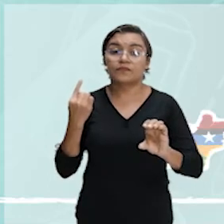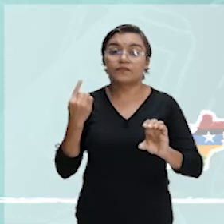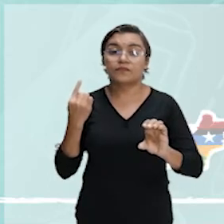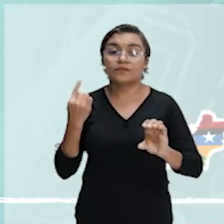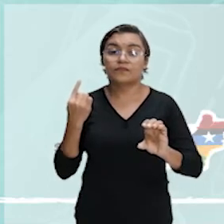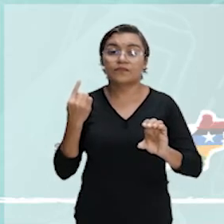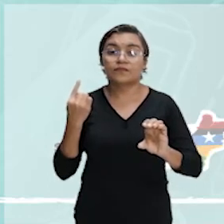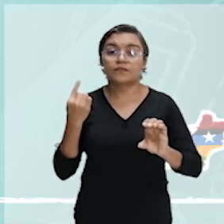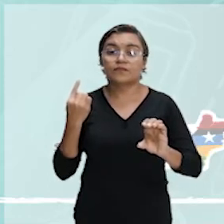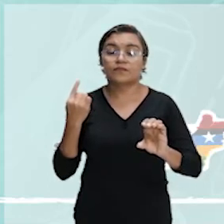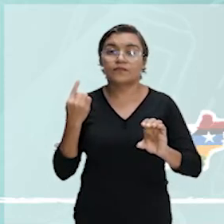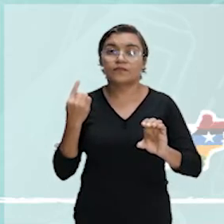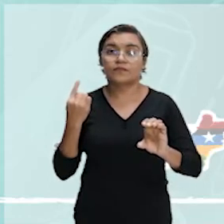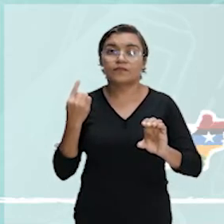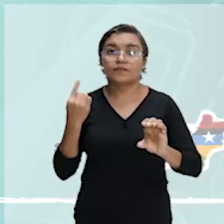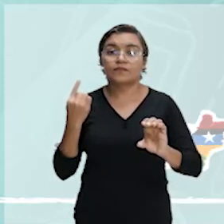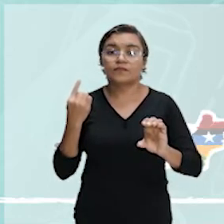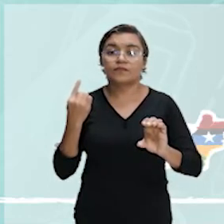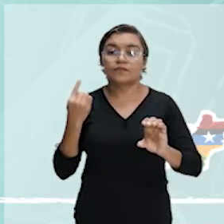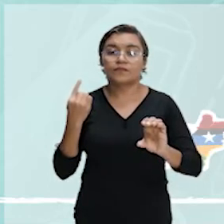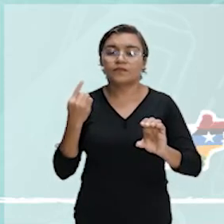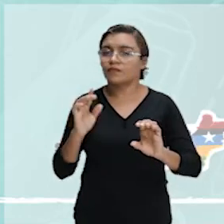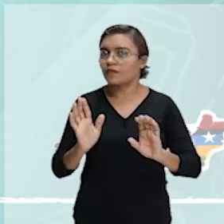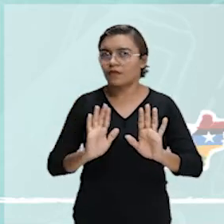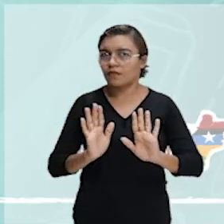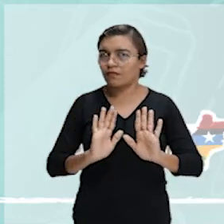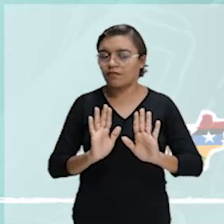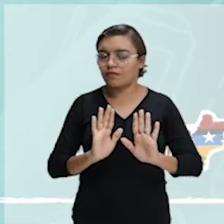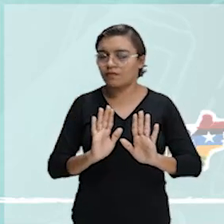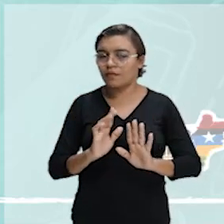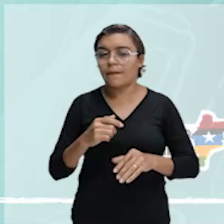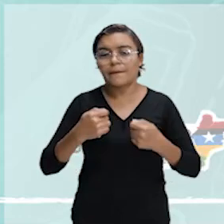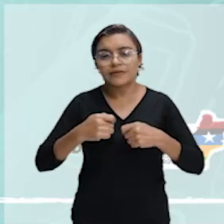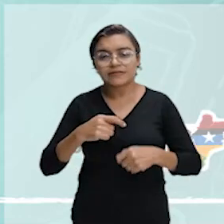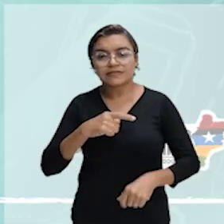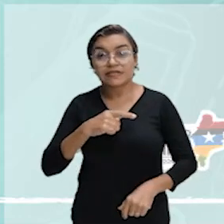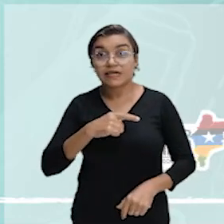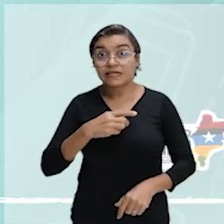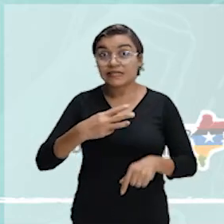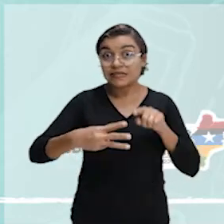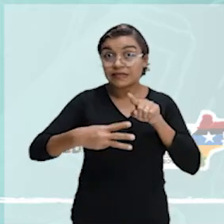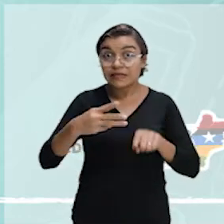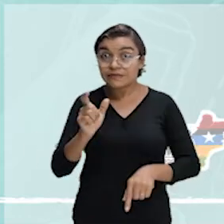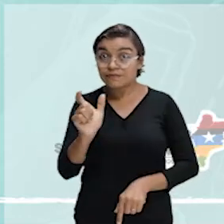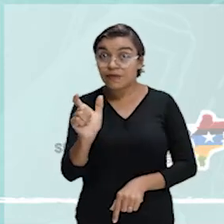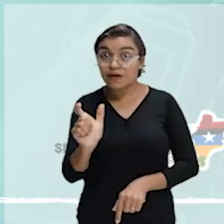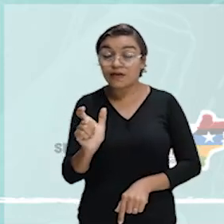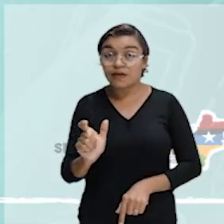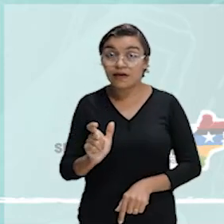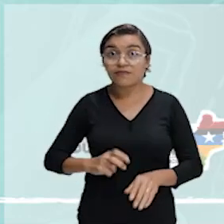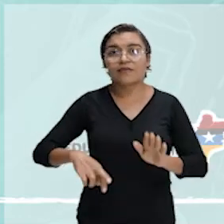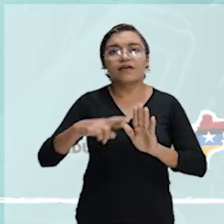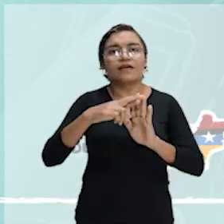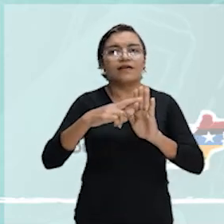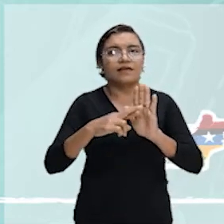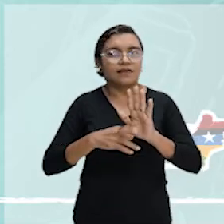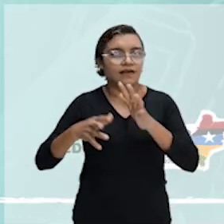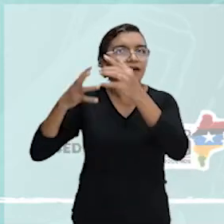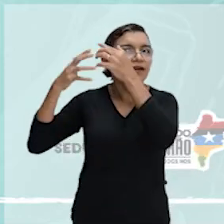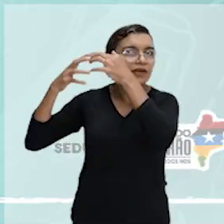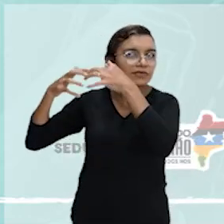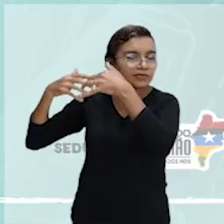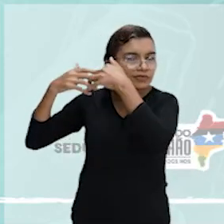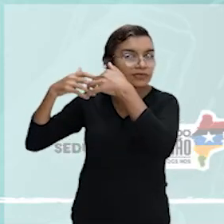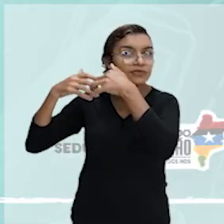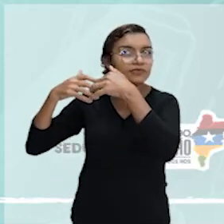maior, nem mais, nem menos. Não, ele tem que ter três termos, lembra? Regras do silogismo. É isso que eu estou falando a você.